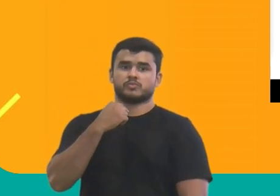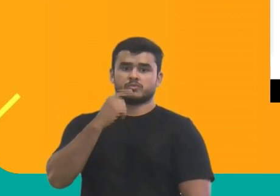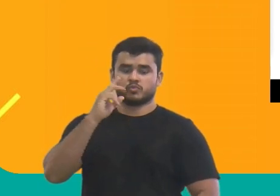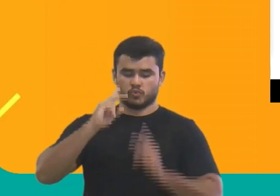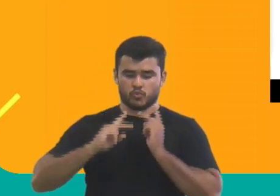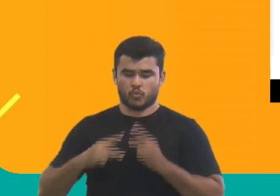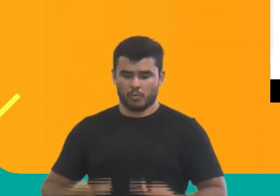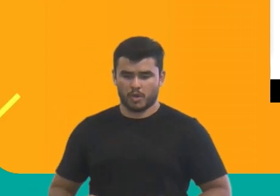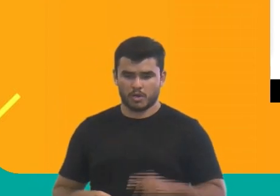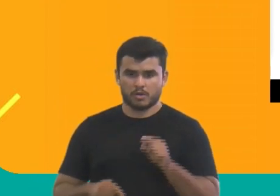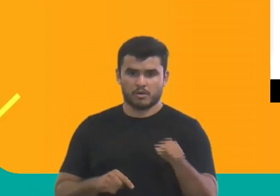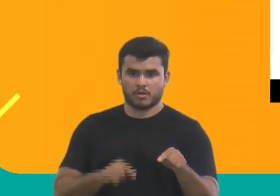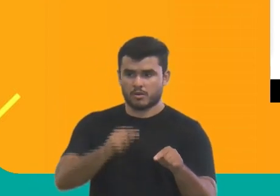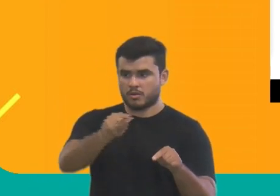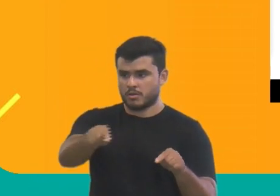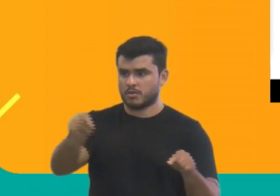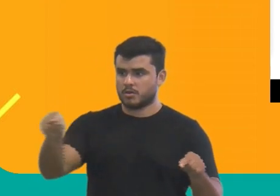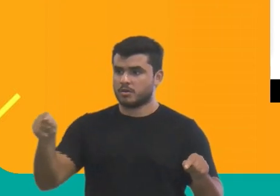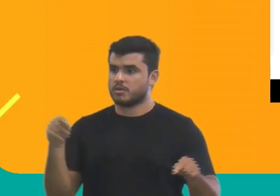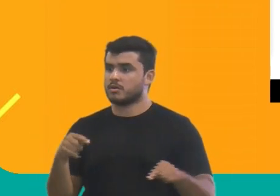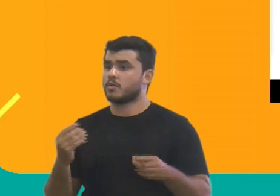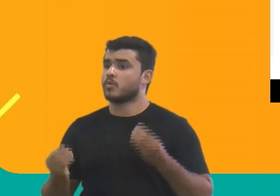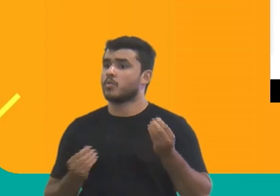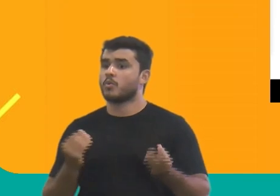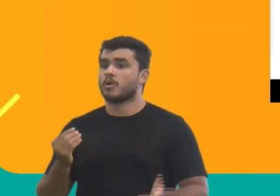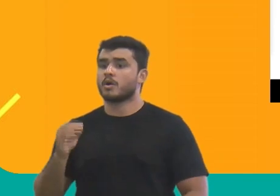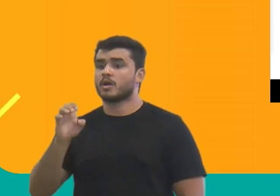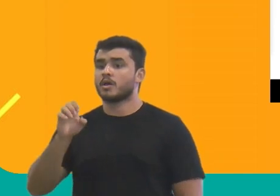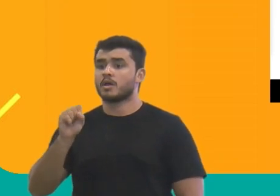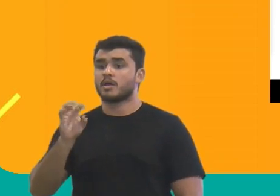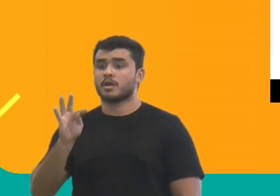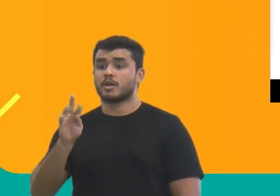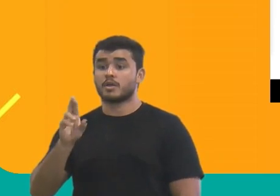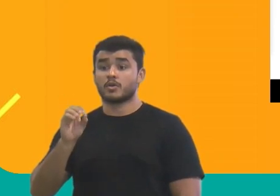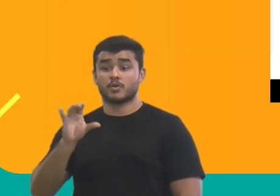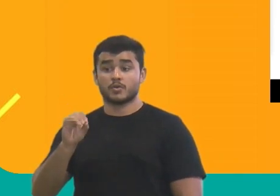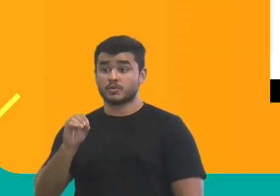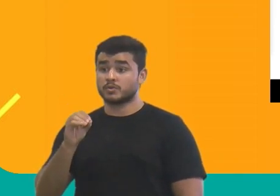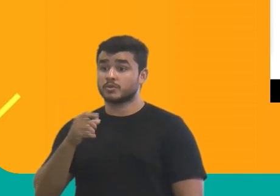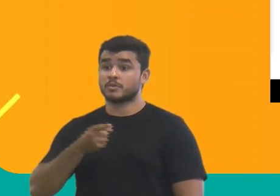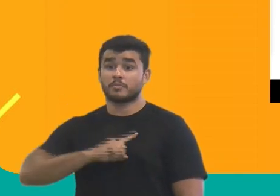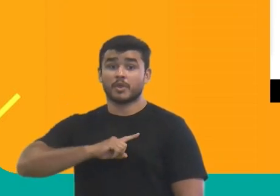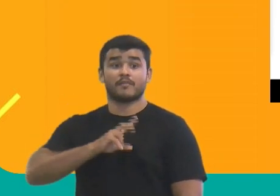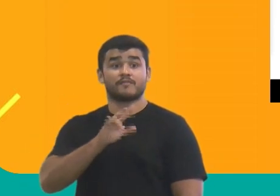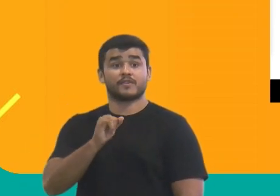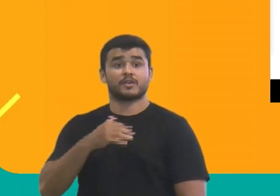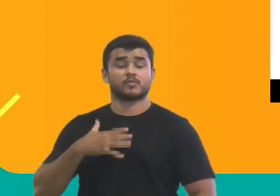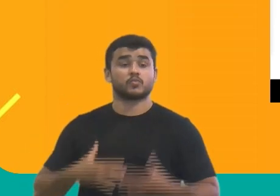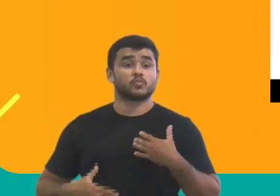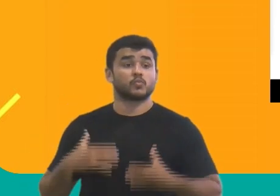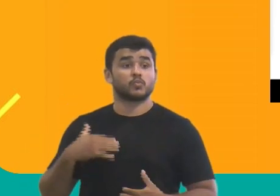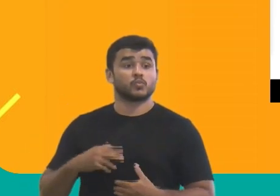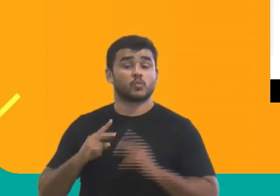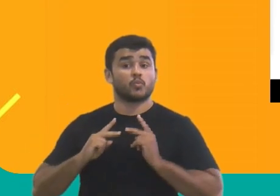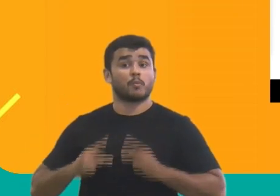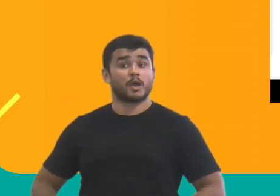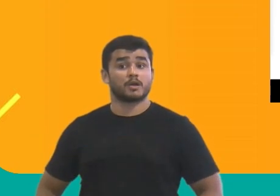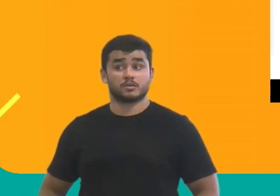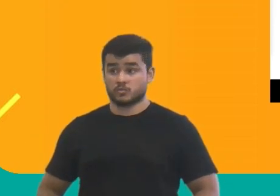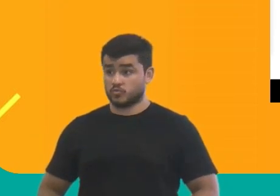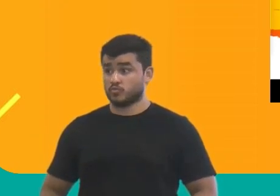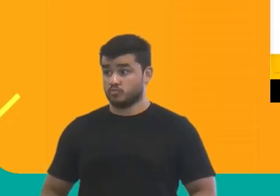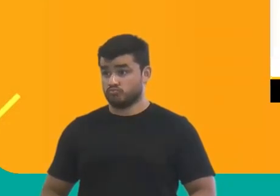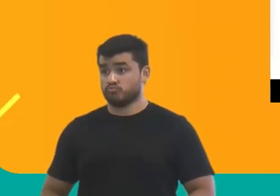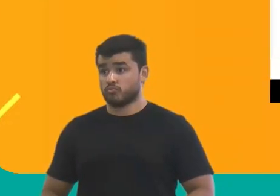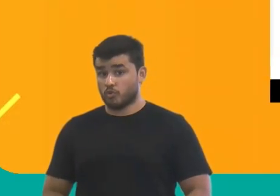do organismo humano, o estrôncio poderá ser acumulado predominantemente? Eu falei na questão anterior,